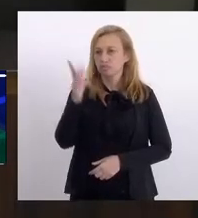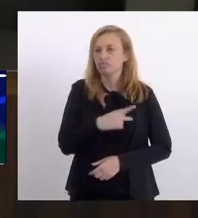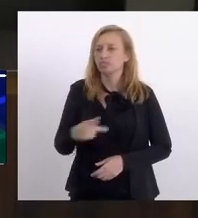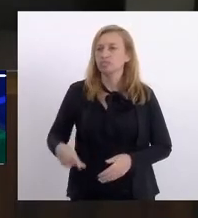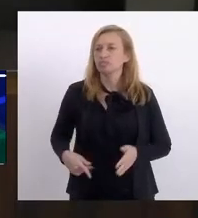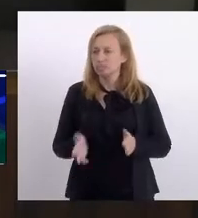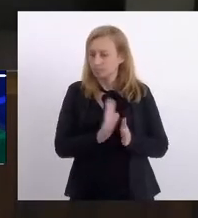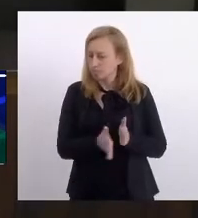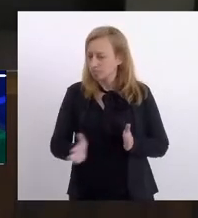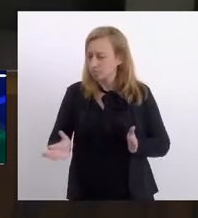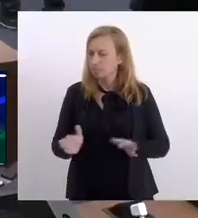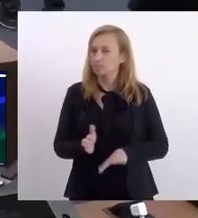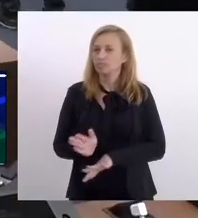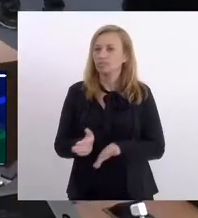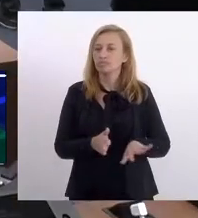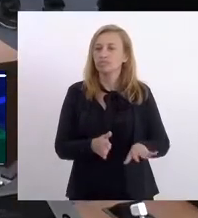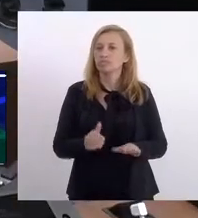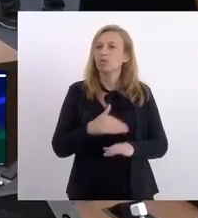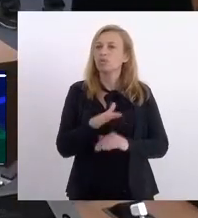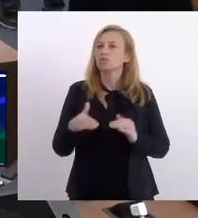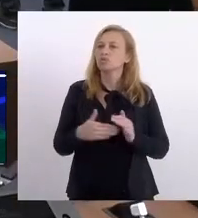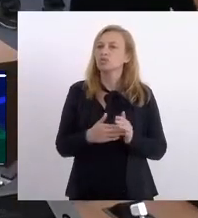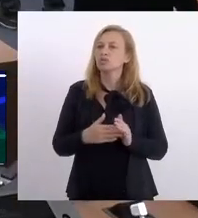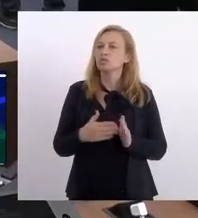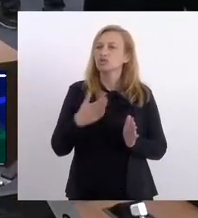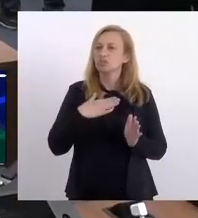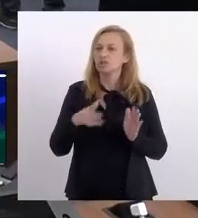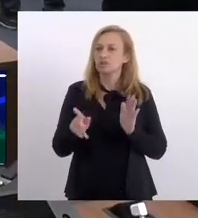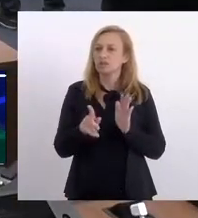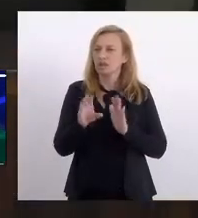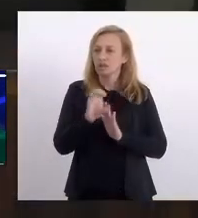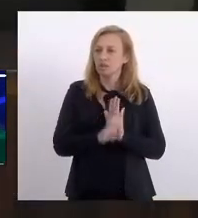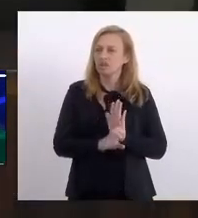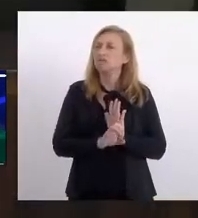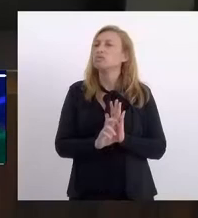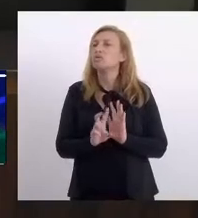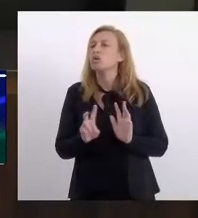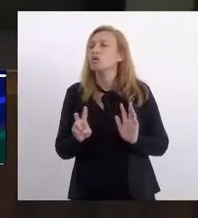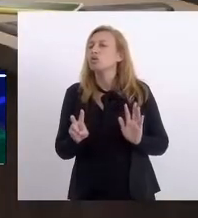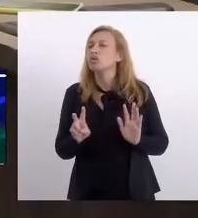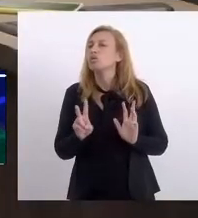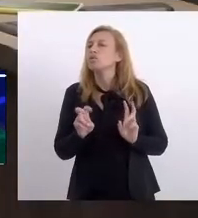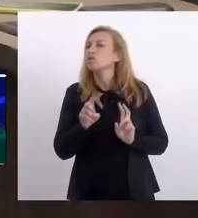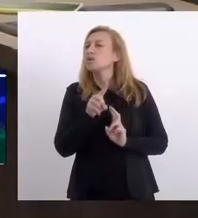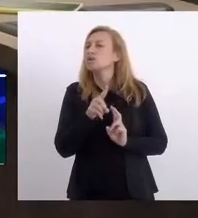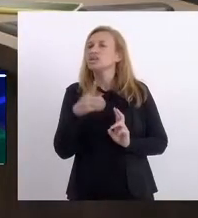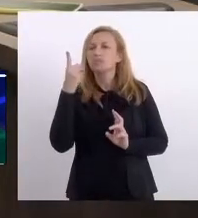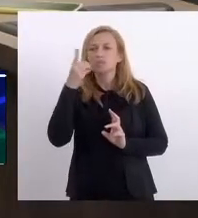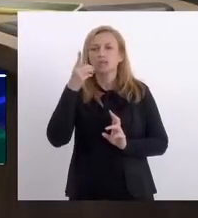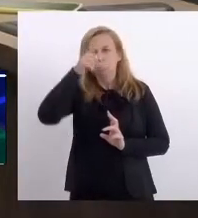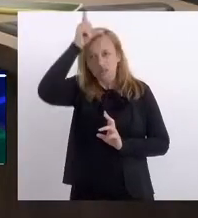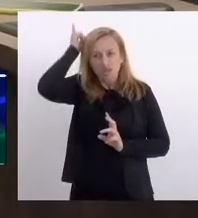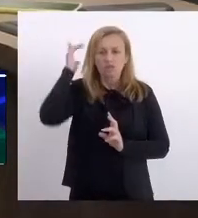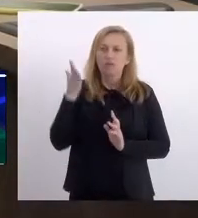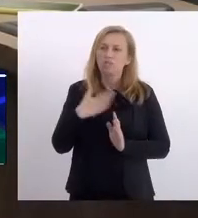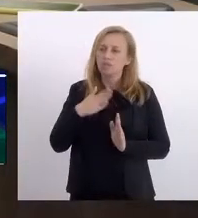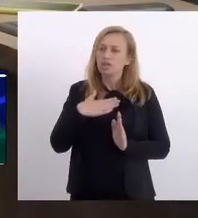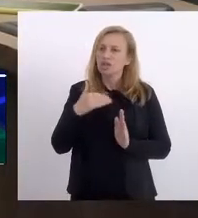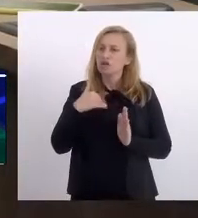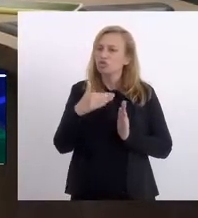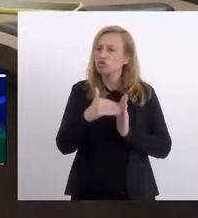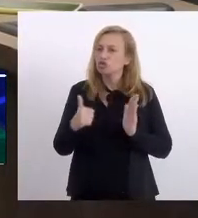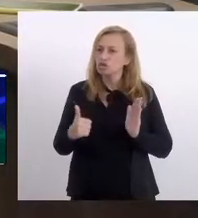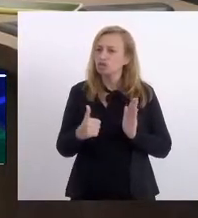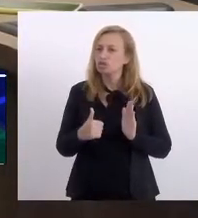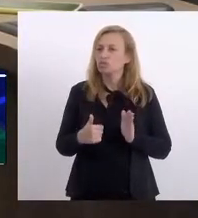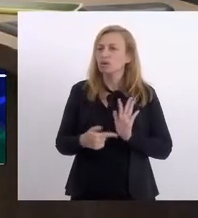ordem. Só para saber se as emendas são todas minhas. Sobre? Sobre esse projeto, deputado Luiz Paulo, porque se as emendas forem minhas, eu estou retirando